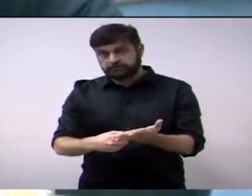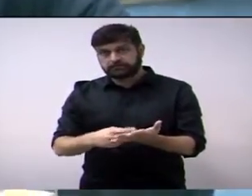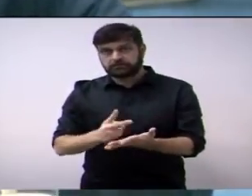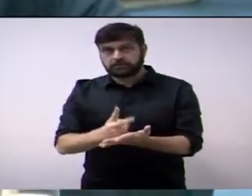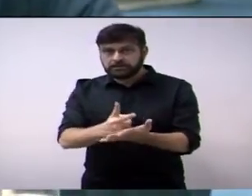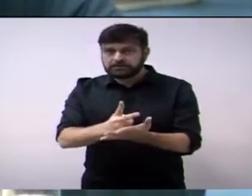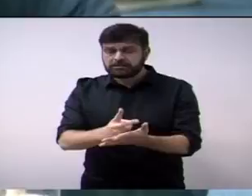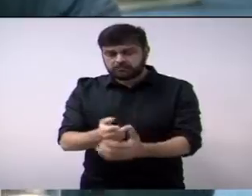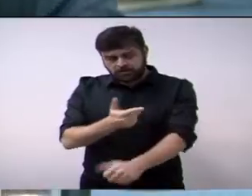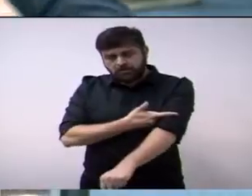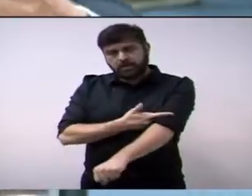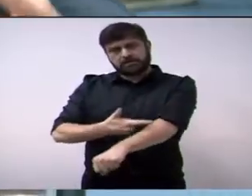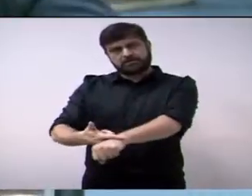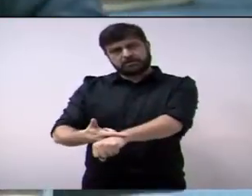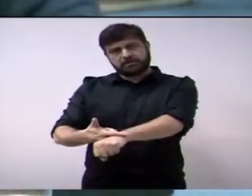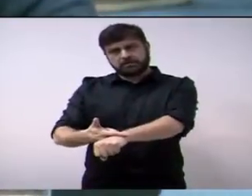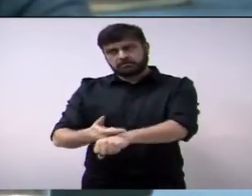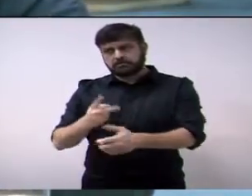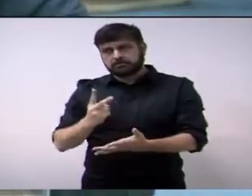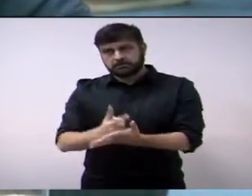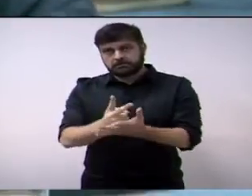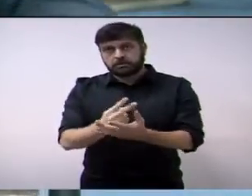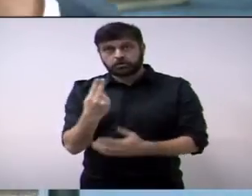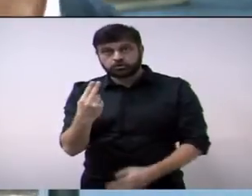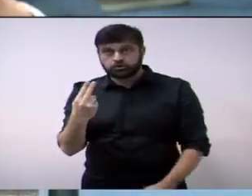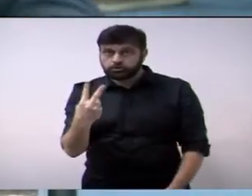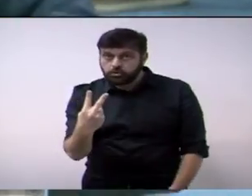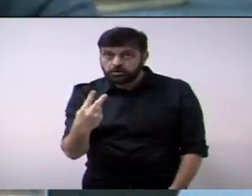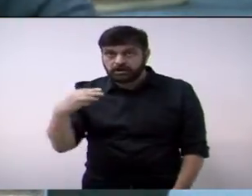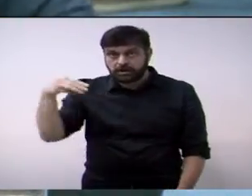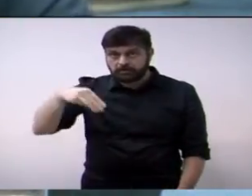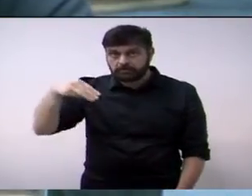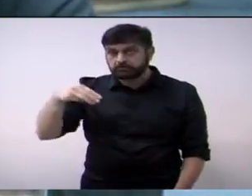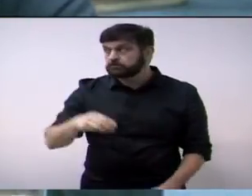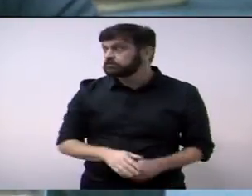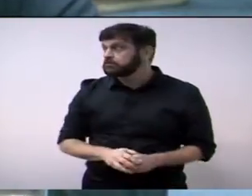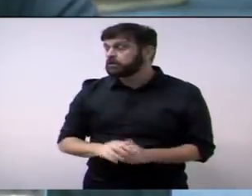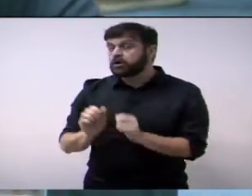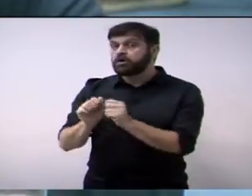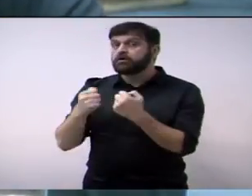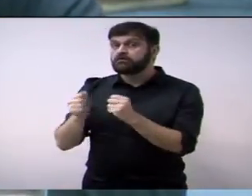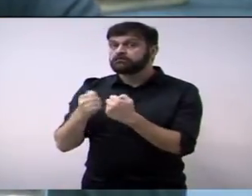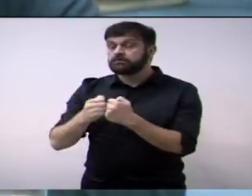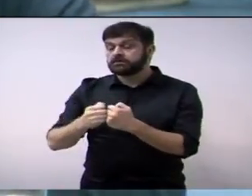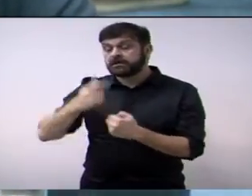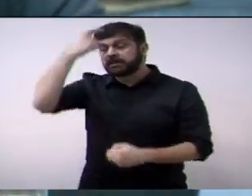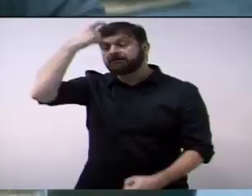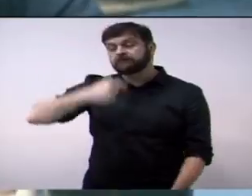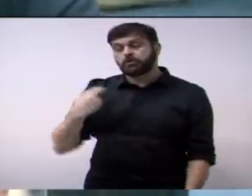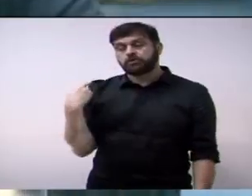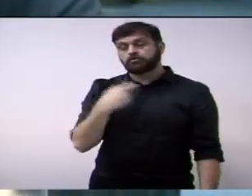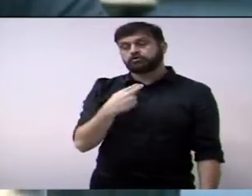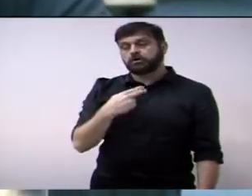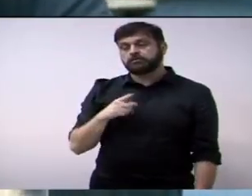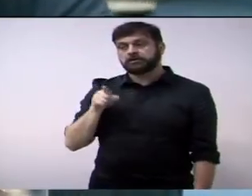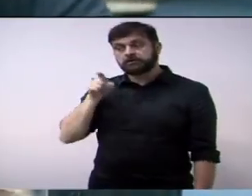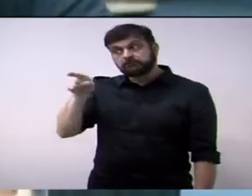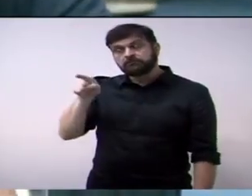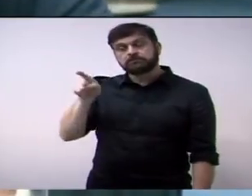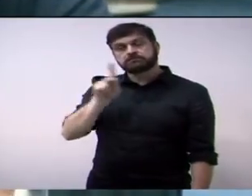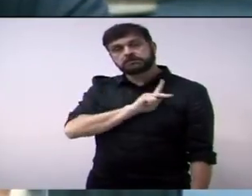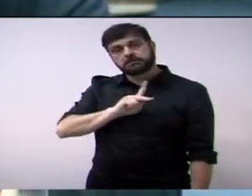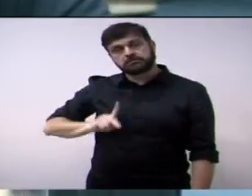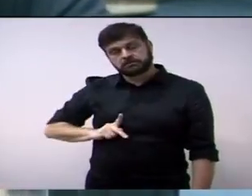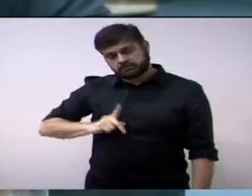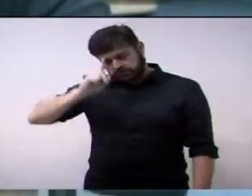um acordo de cavalheiros, que é sempre dado 2 minutos. O vereador Fiorella me citou na primeira parte e o senhor, de forma